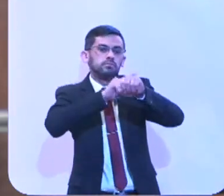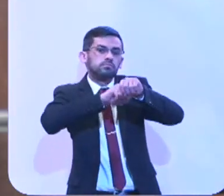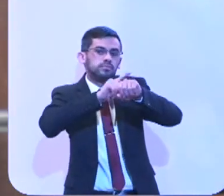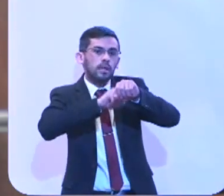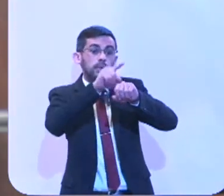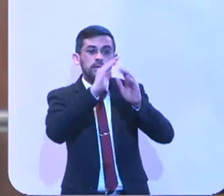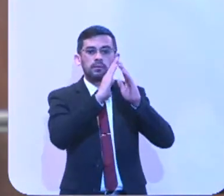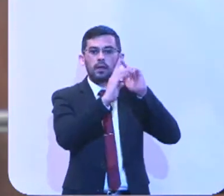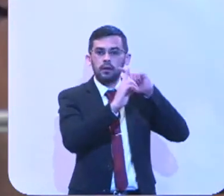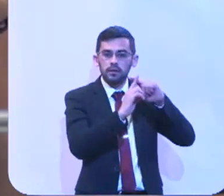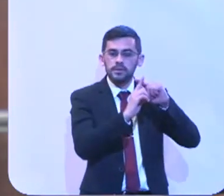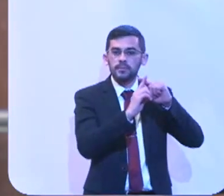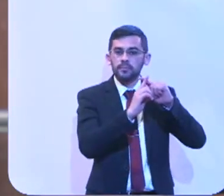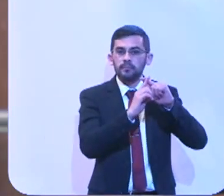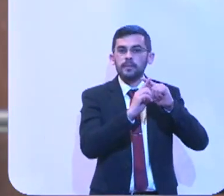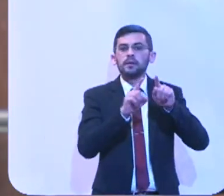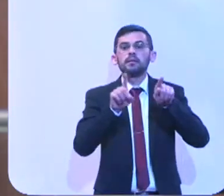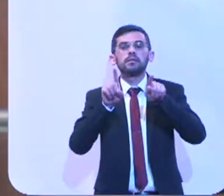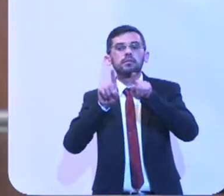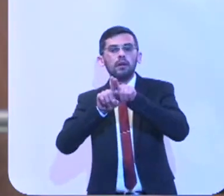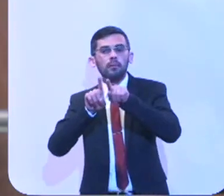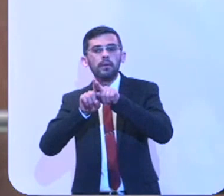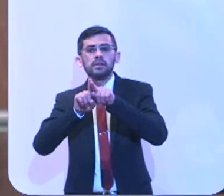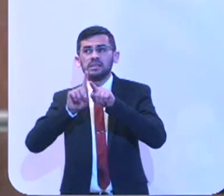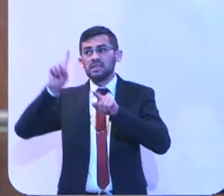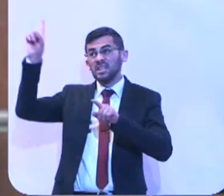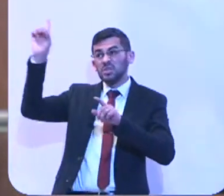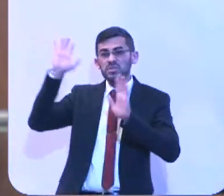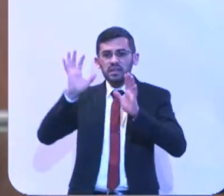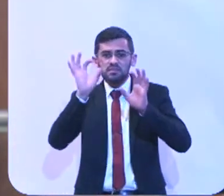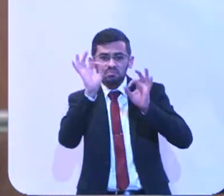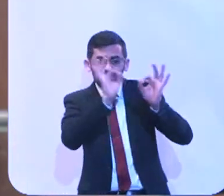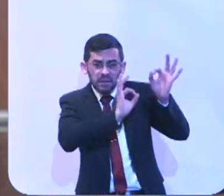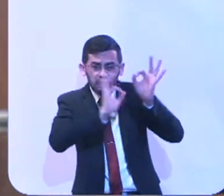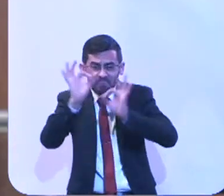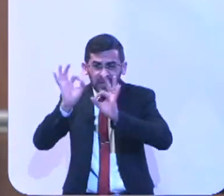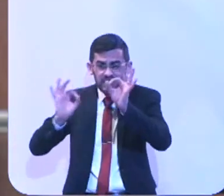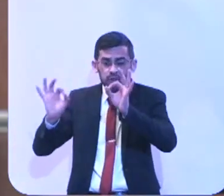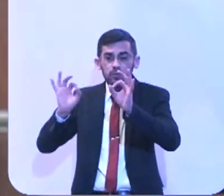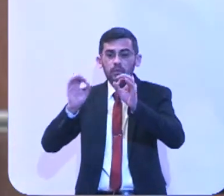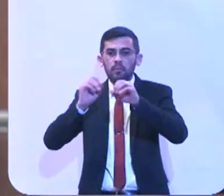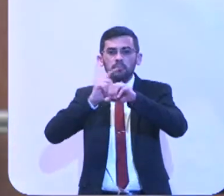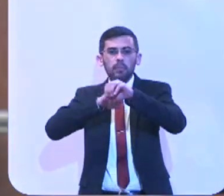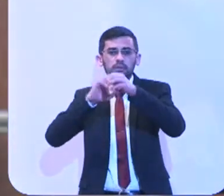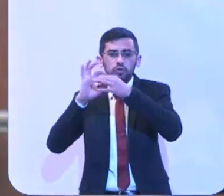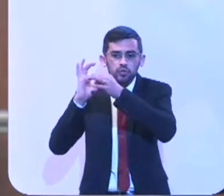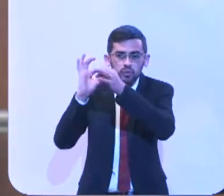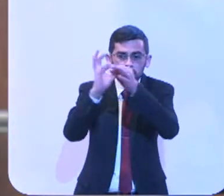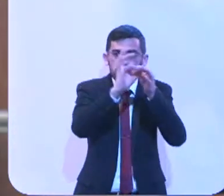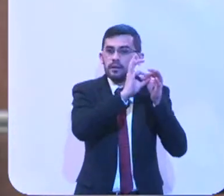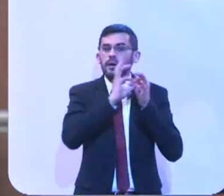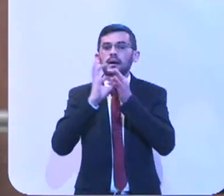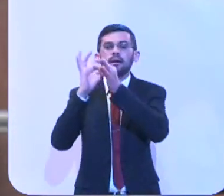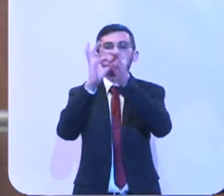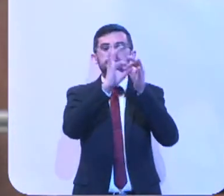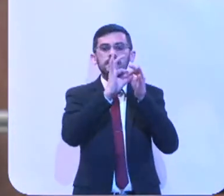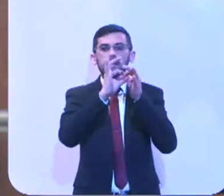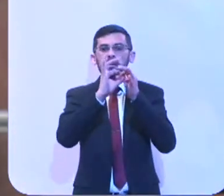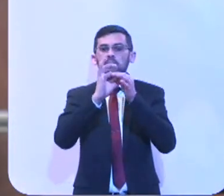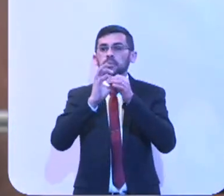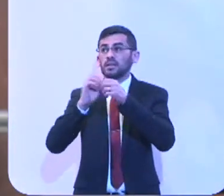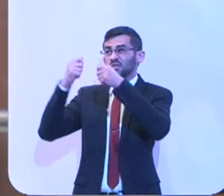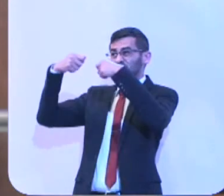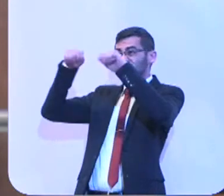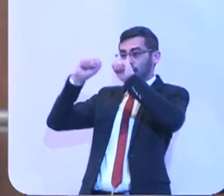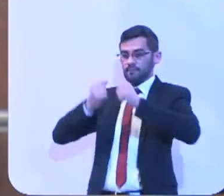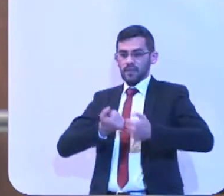creio, Deus já tem preparado um movimento de unidade na terra brasileira, porque Ele está mexendo nas estruturas da igreja para trazer